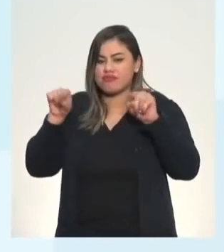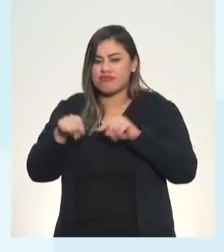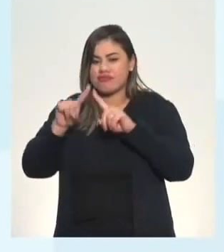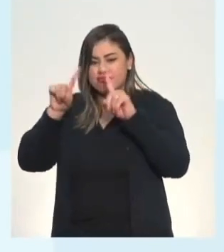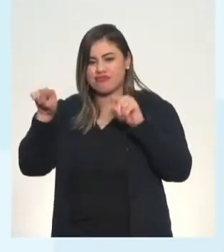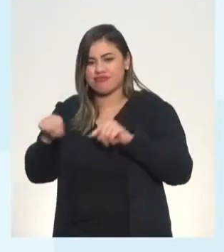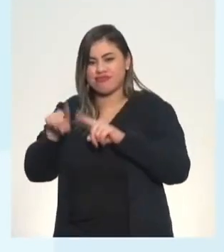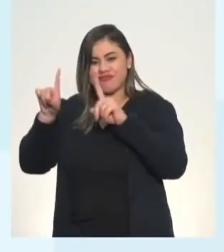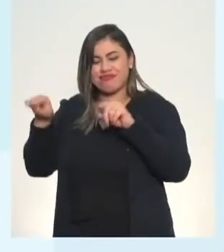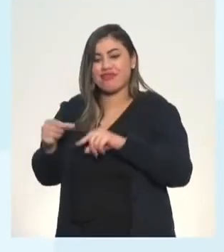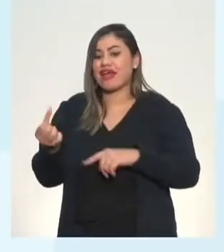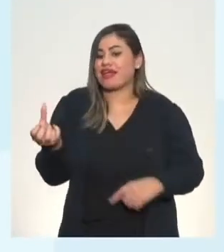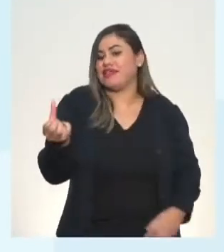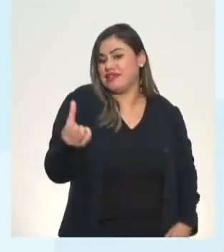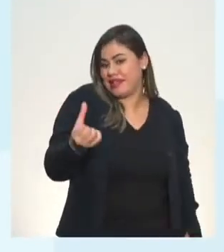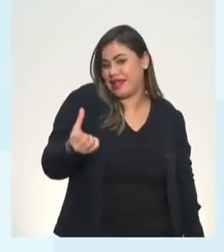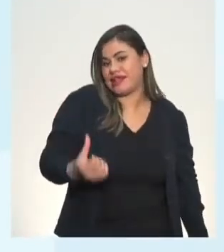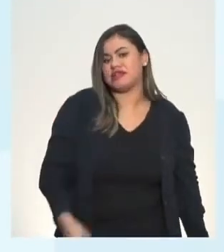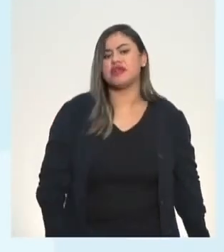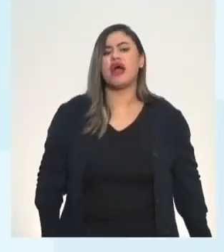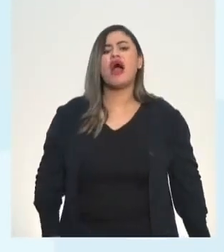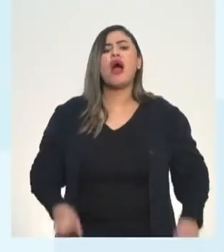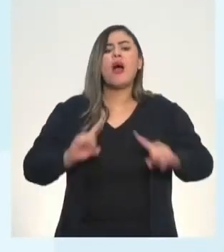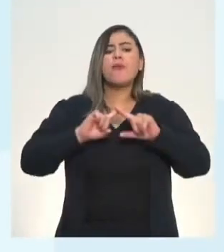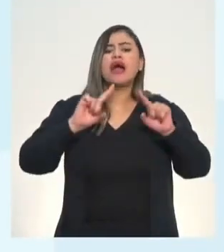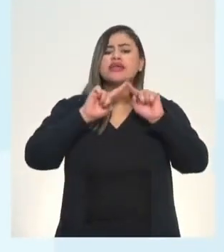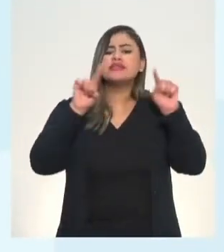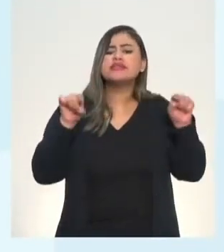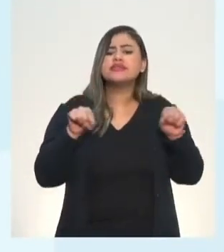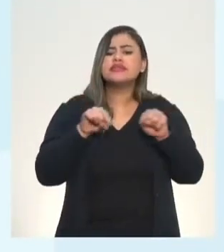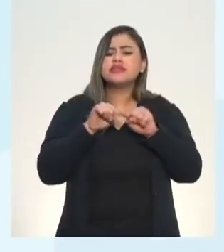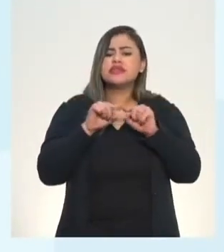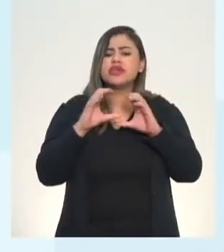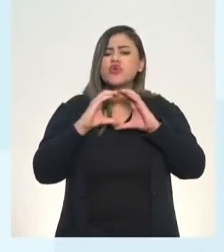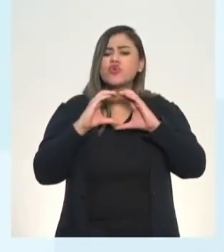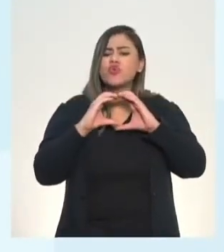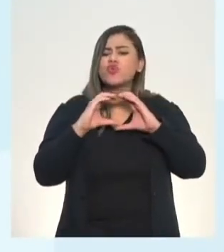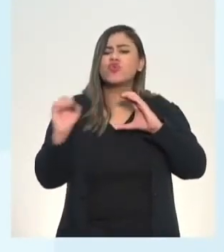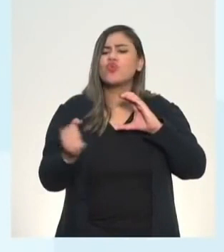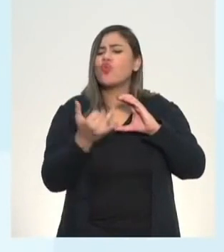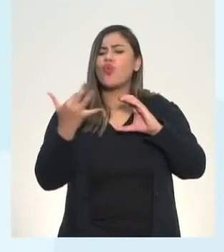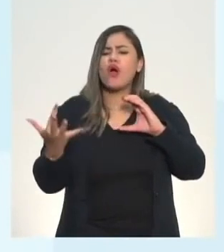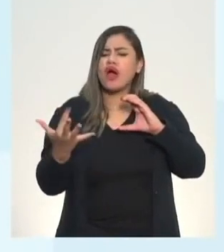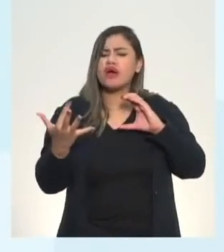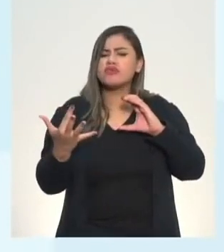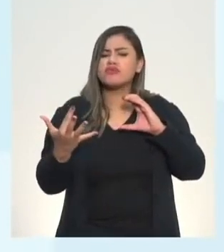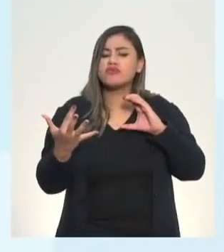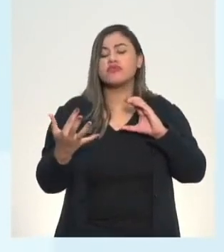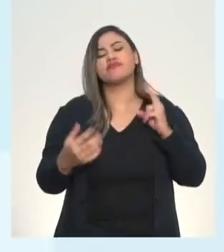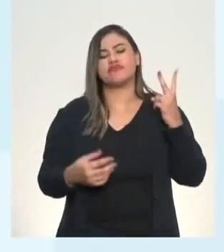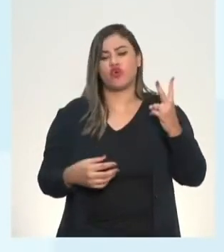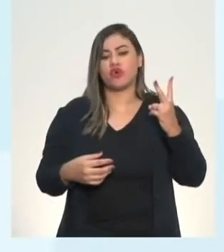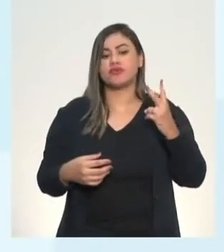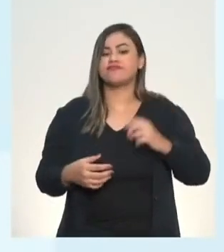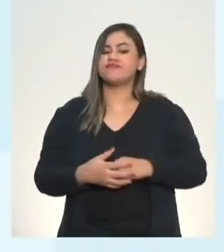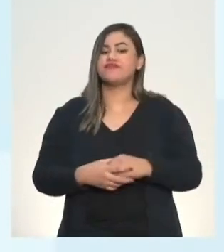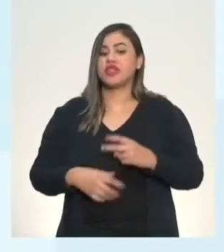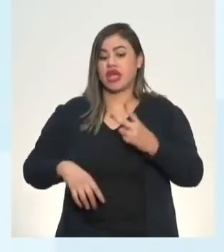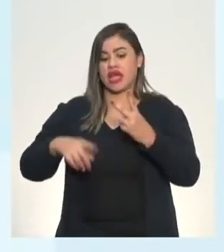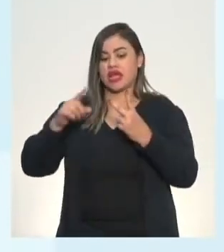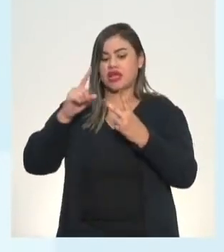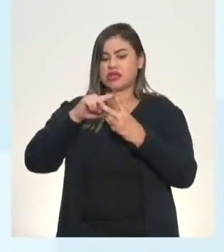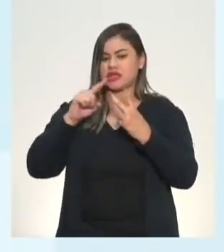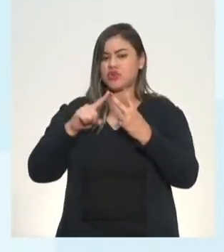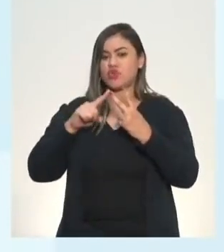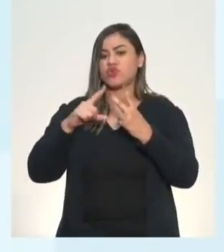agora. Quantos círculos tem a primeira figura? 2. 2. A segunda figura tem 4. O